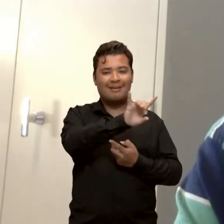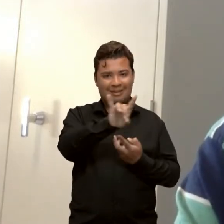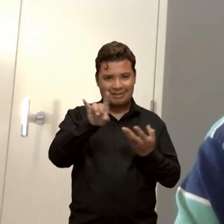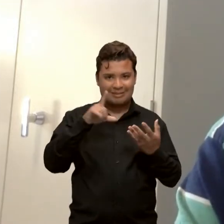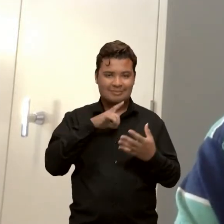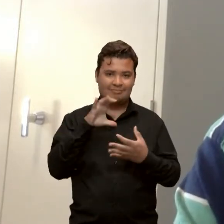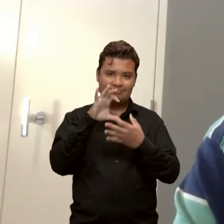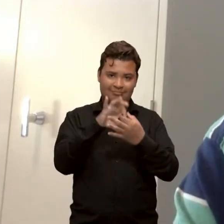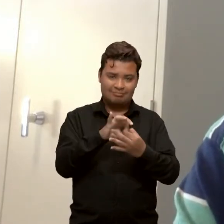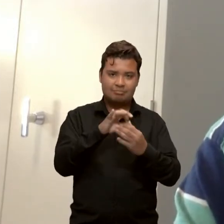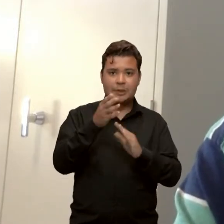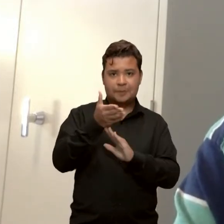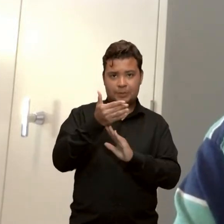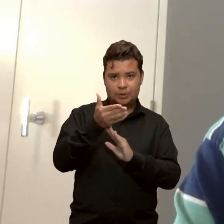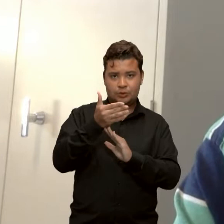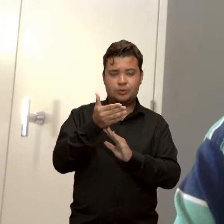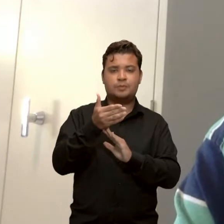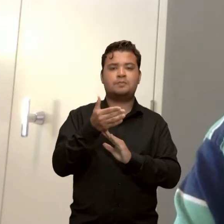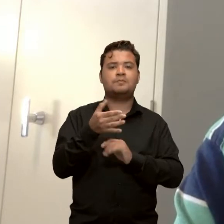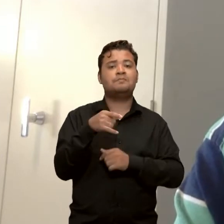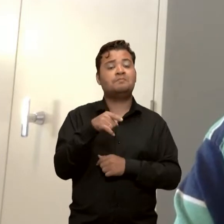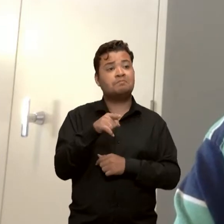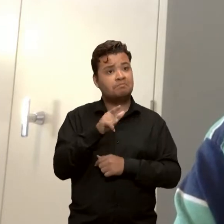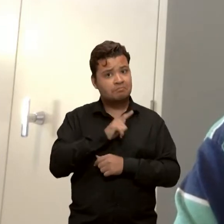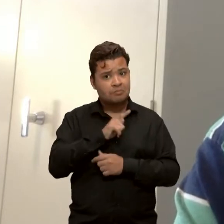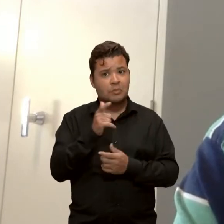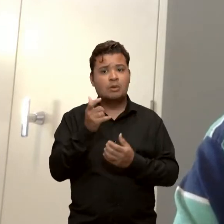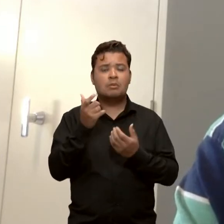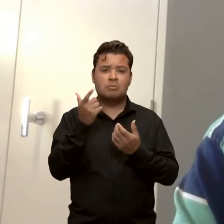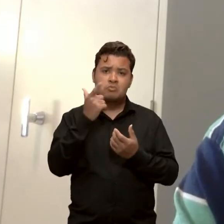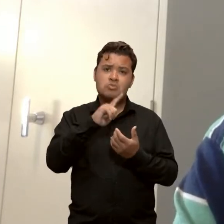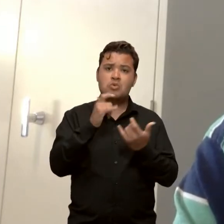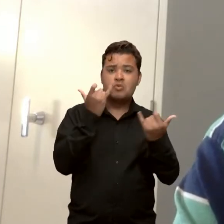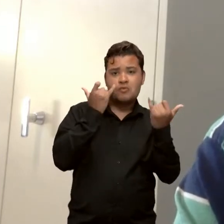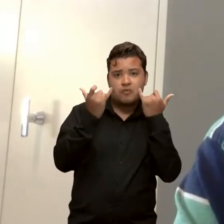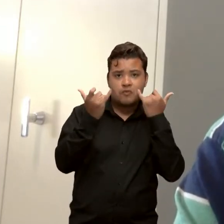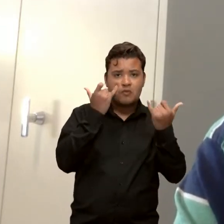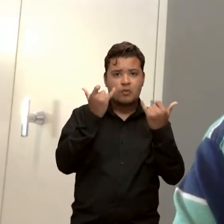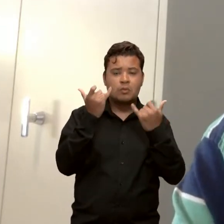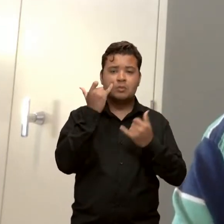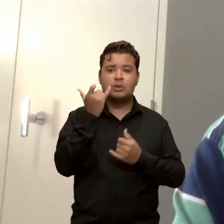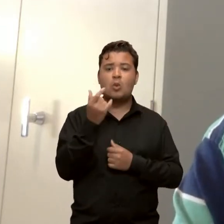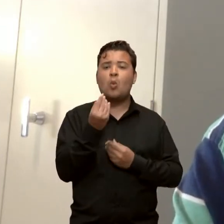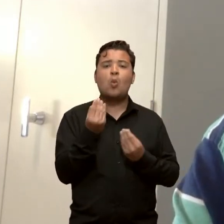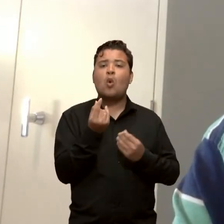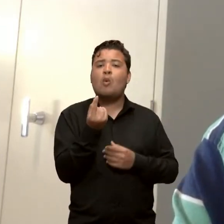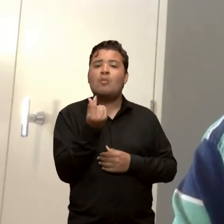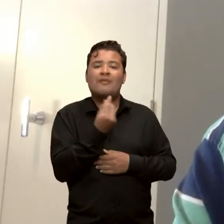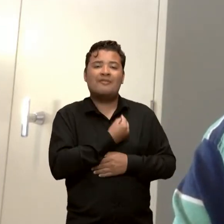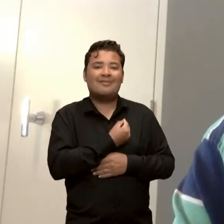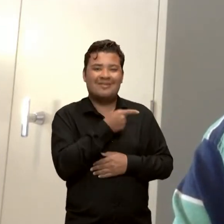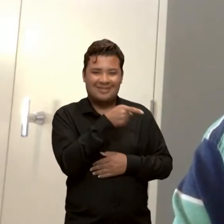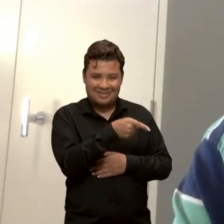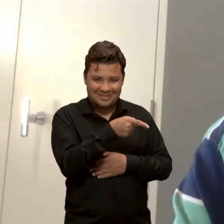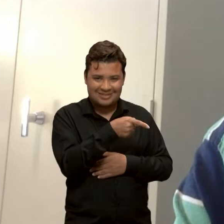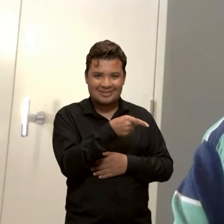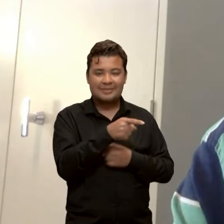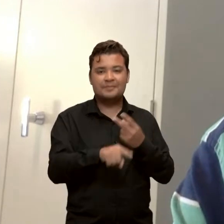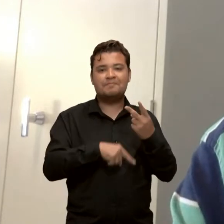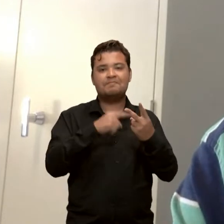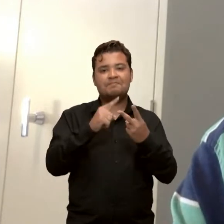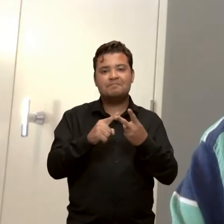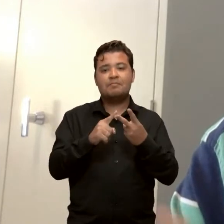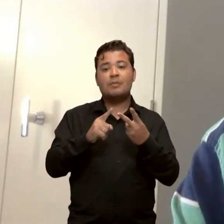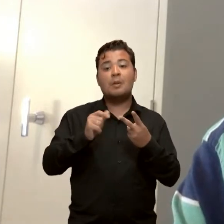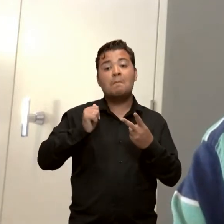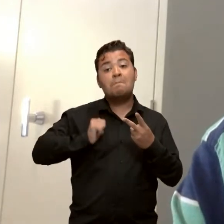às embaixadas. Eles têm como obter informações sobre custo de vida, sobre possibilidades de bolsa